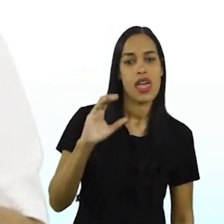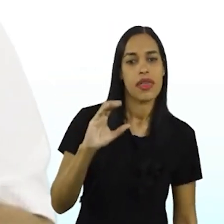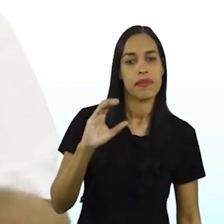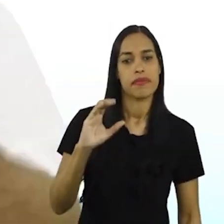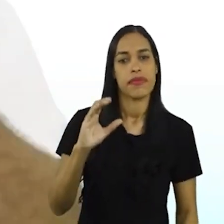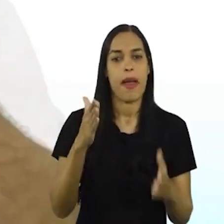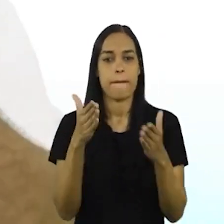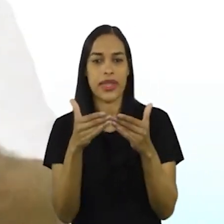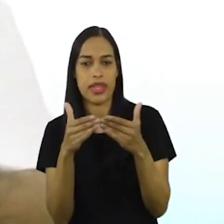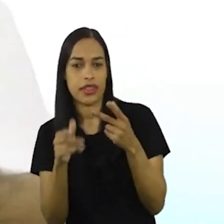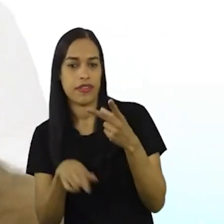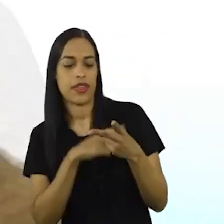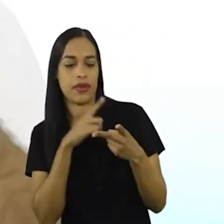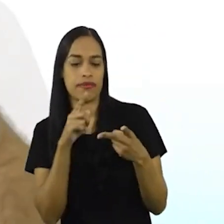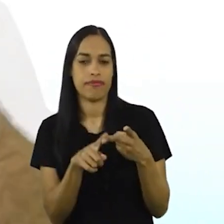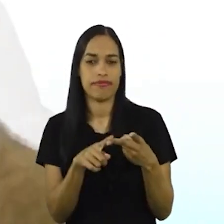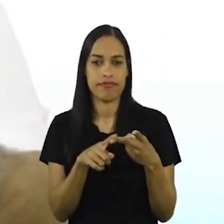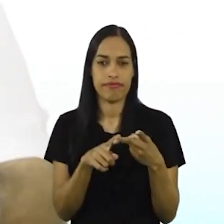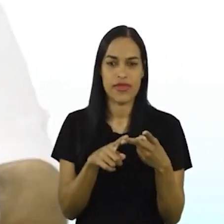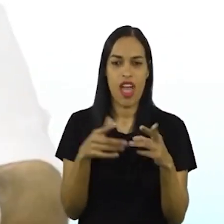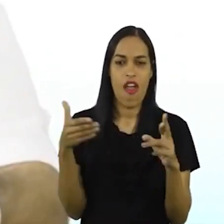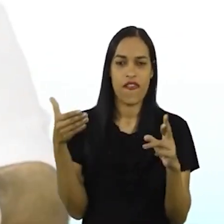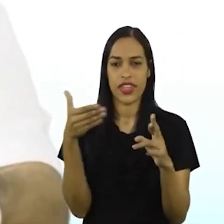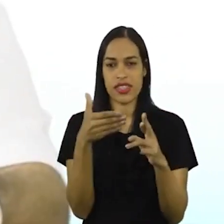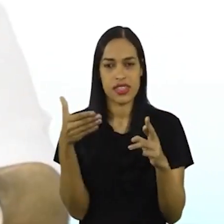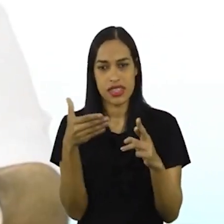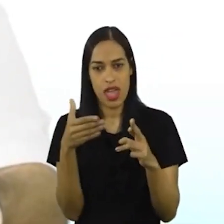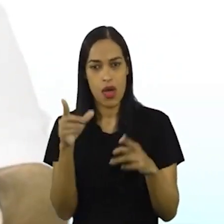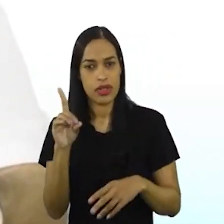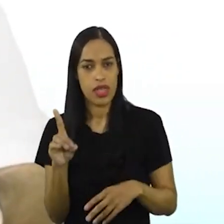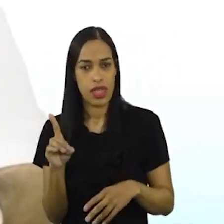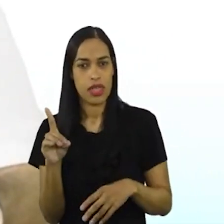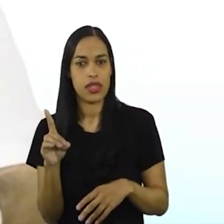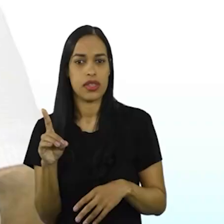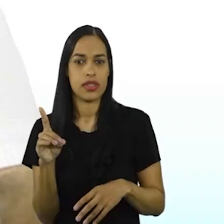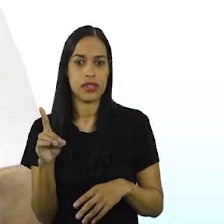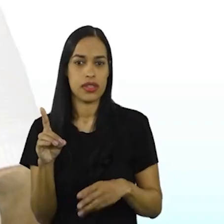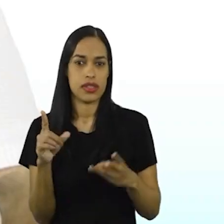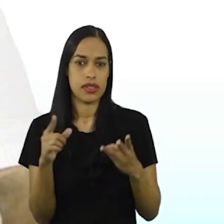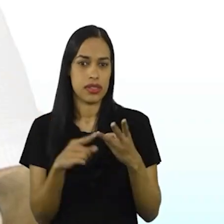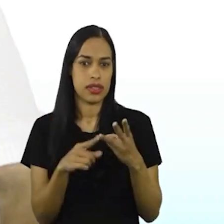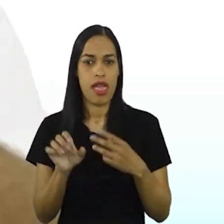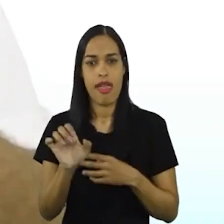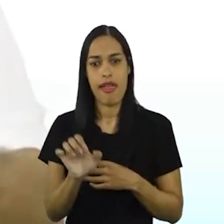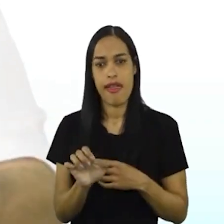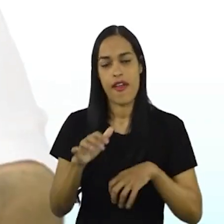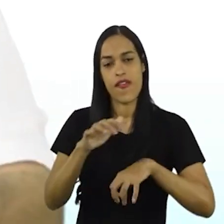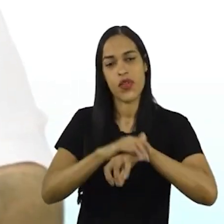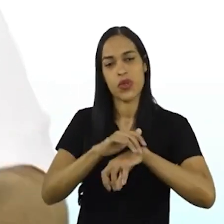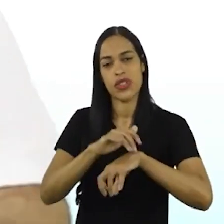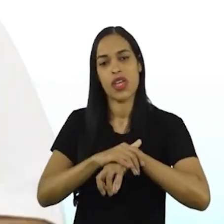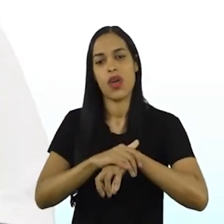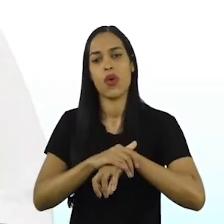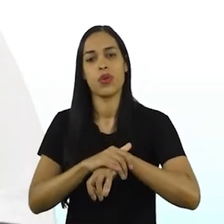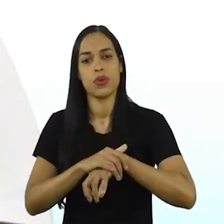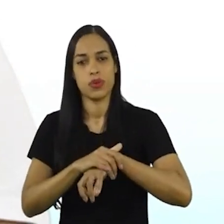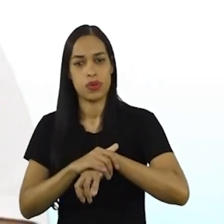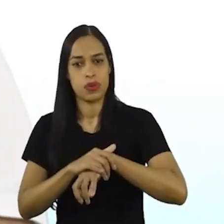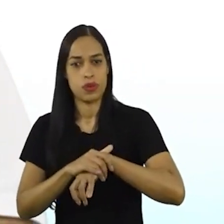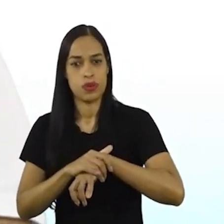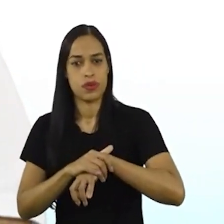letra C, função apelativa, função referencial, a letra D. Letra E,